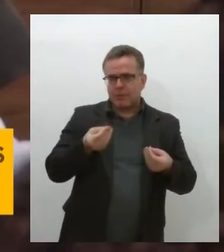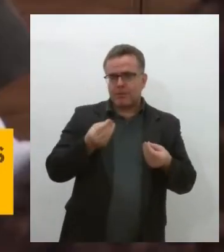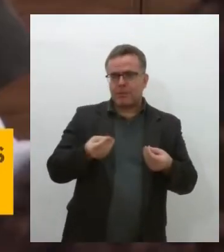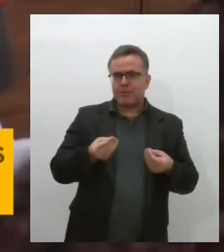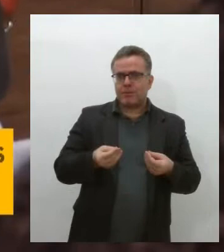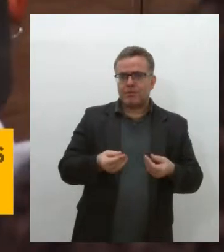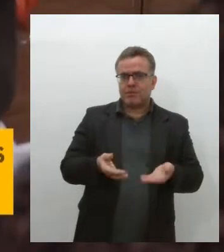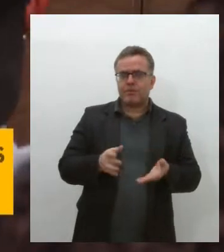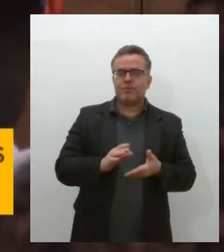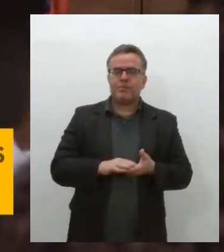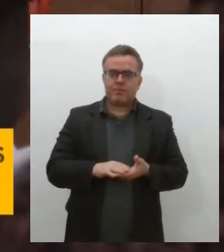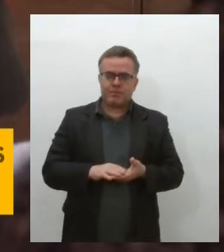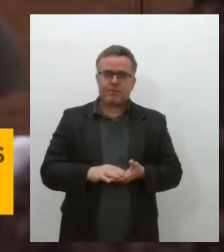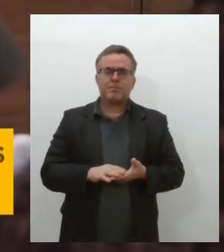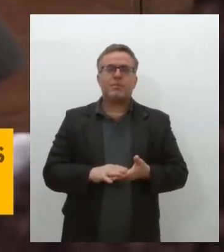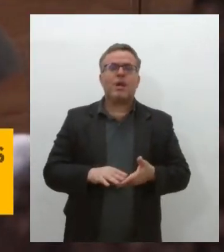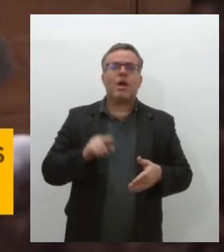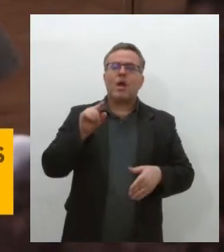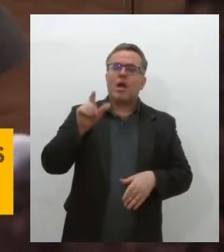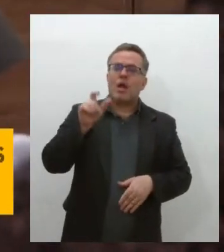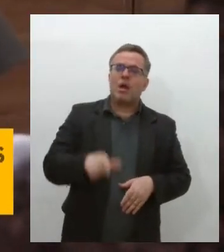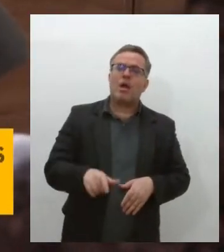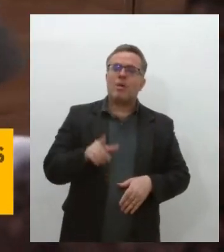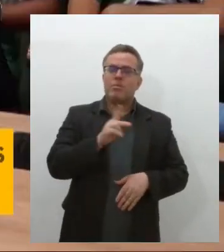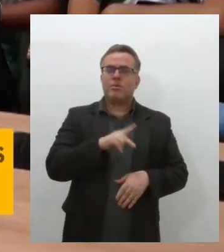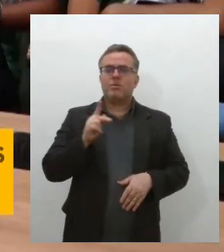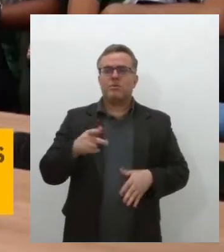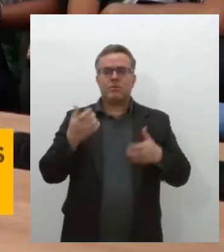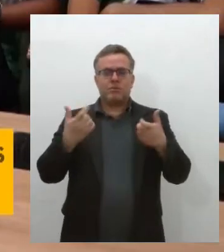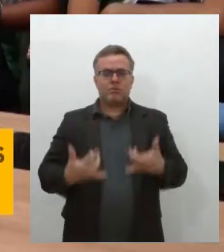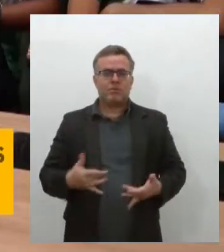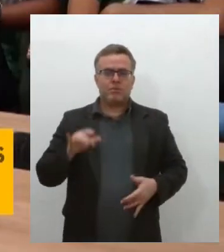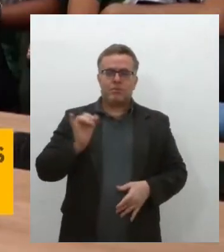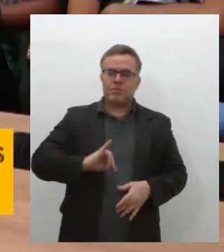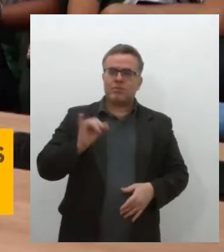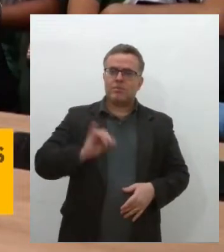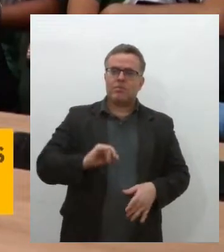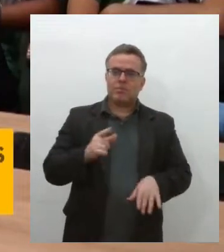A especialista falou sobre a importância de proporcionarem esse momento de